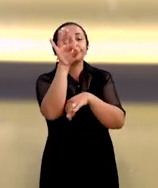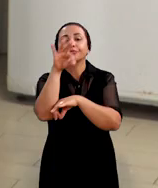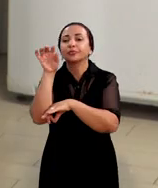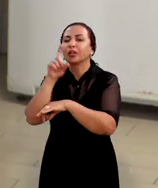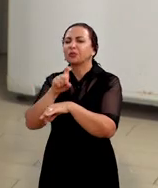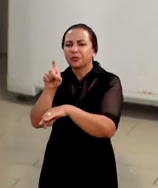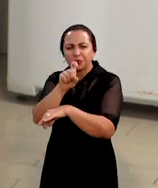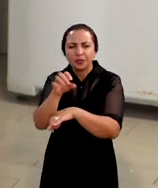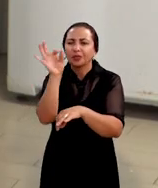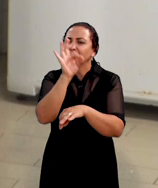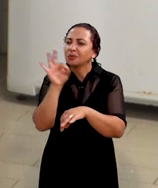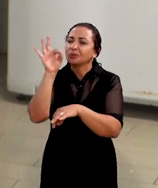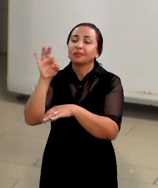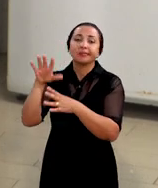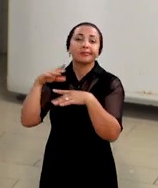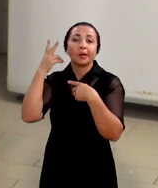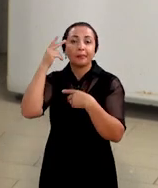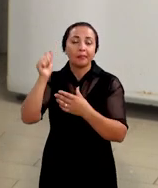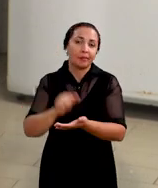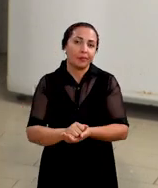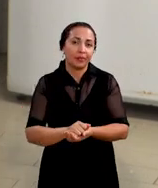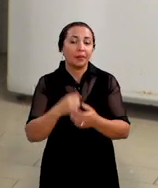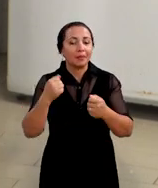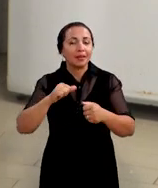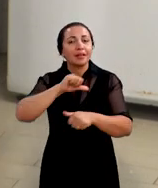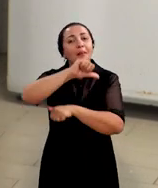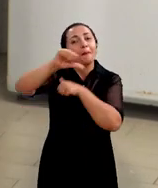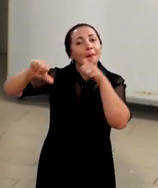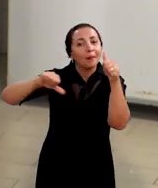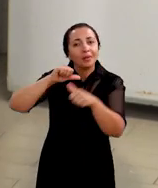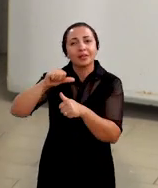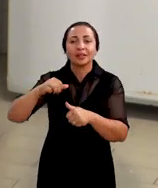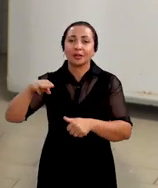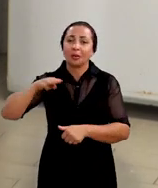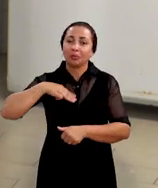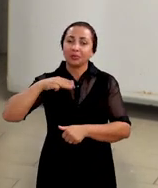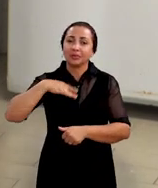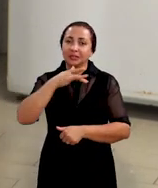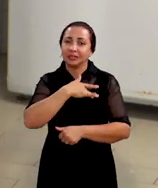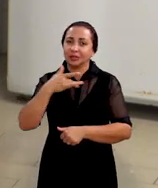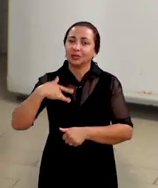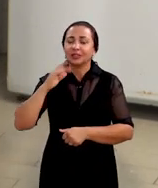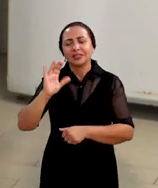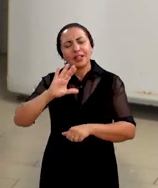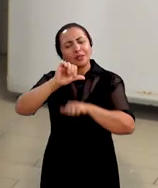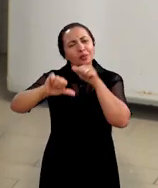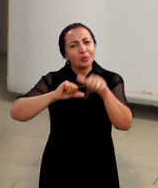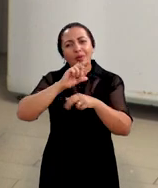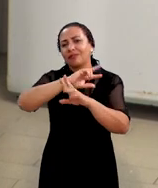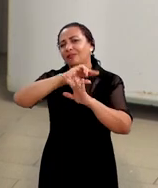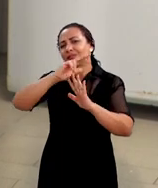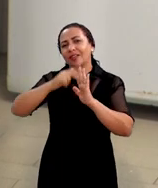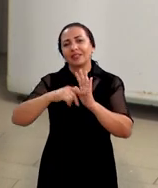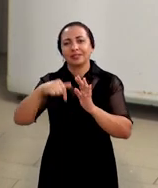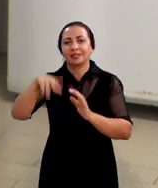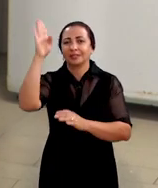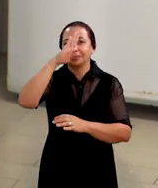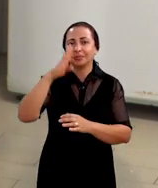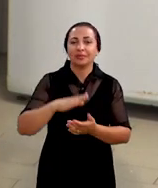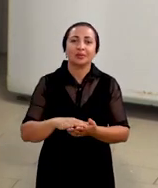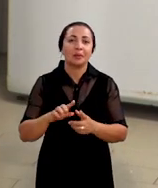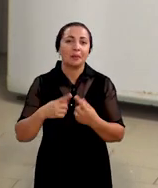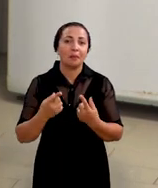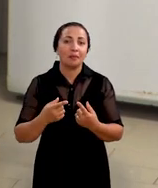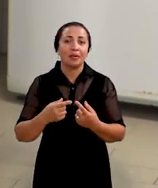produto. Então, esses inseticidas têm que ser trocados. Então, o Ministério da Saúde já fez várias trocas por produtos diferentes